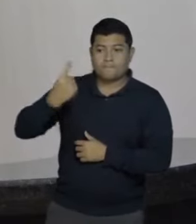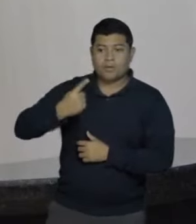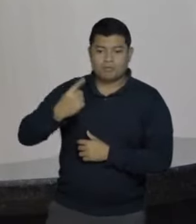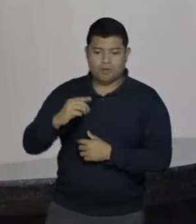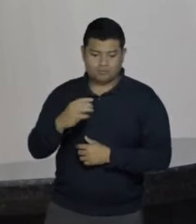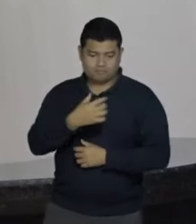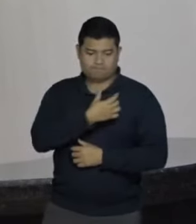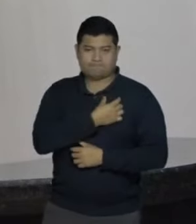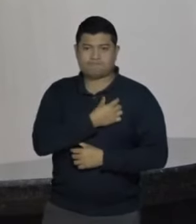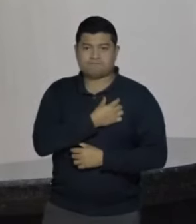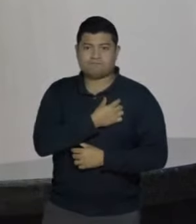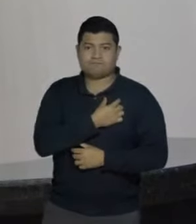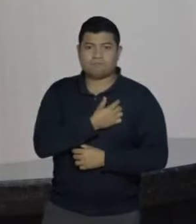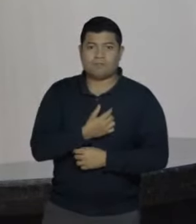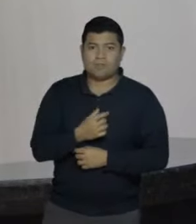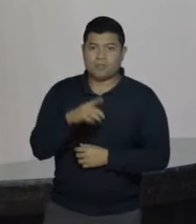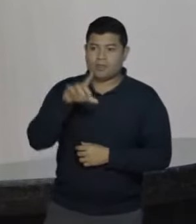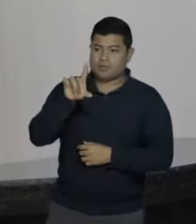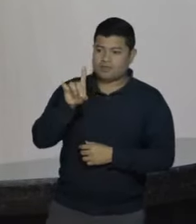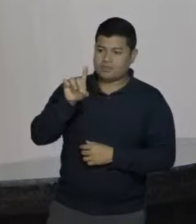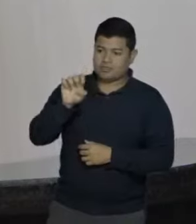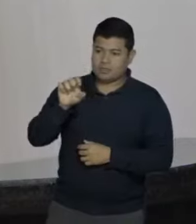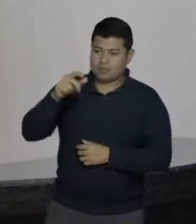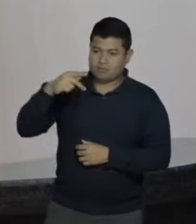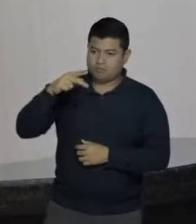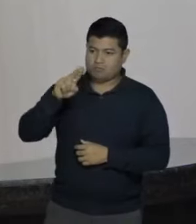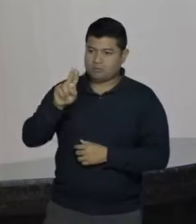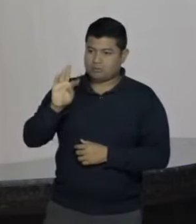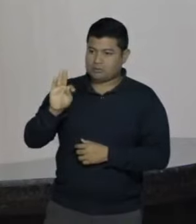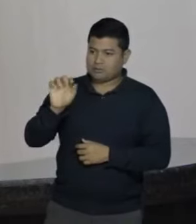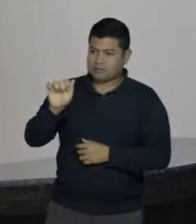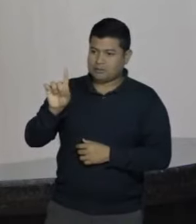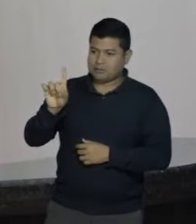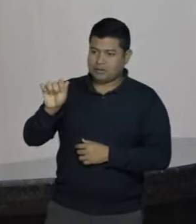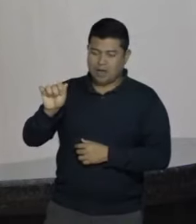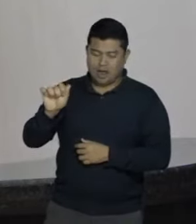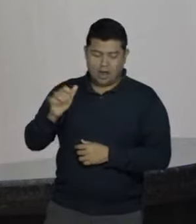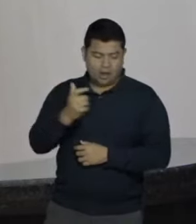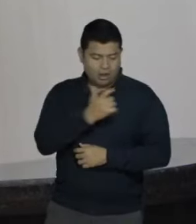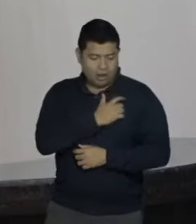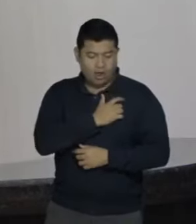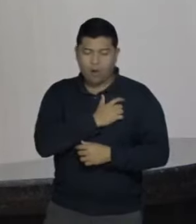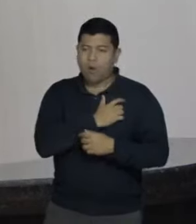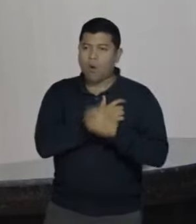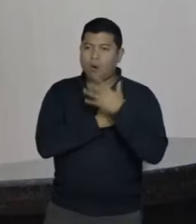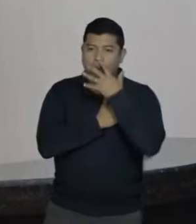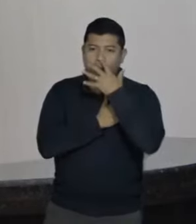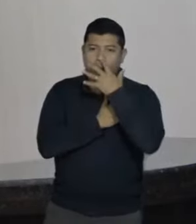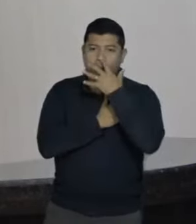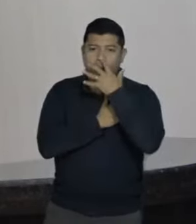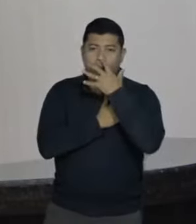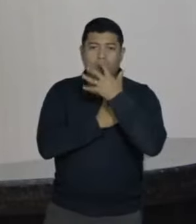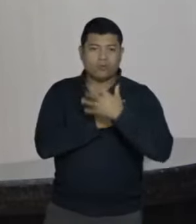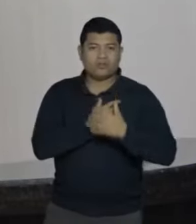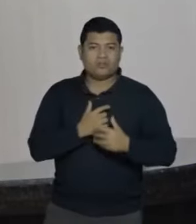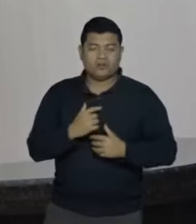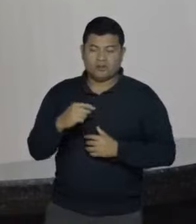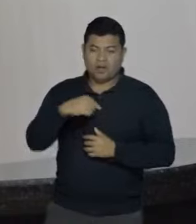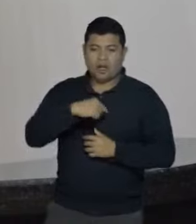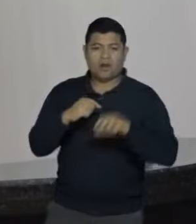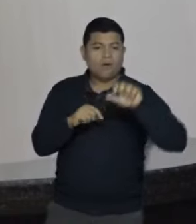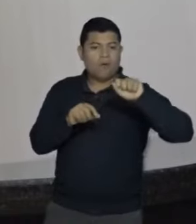deputada eu achei aquilo inédito eu tirei uma foto porque aquele a para mim tinha